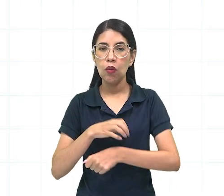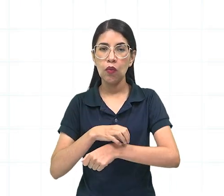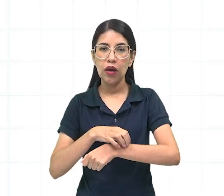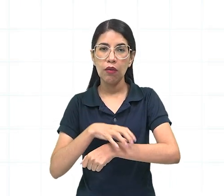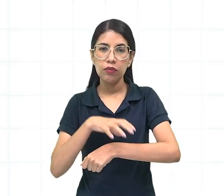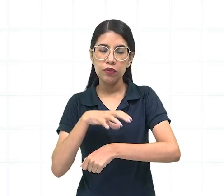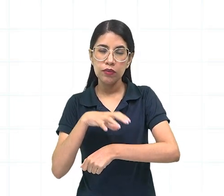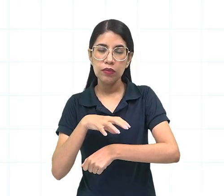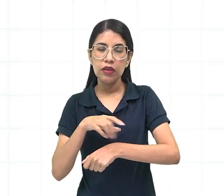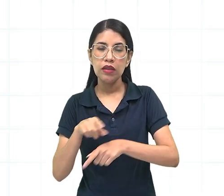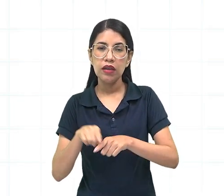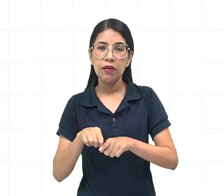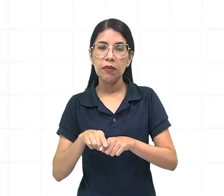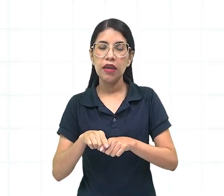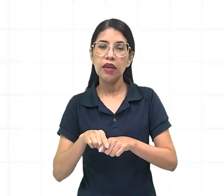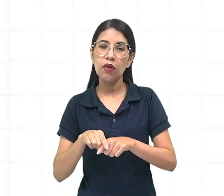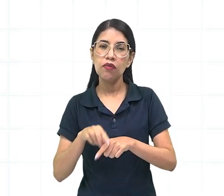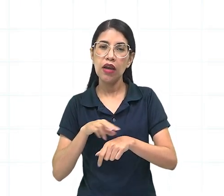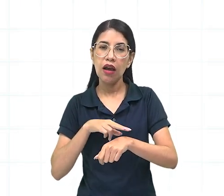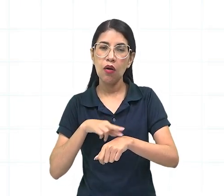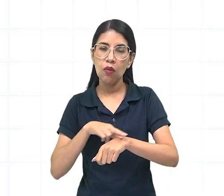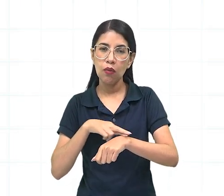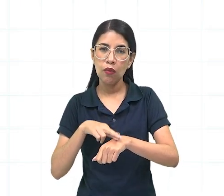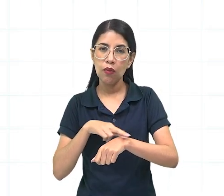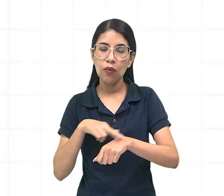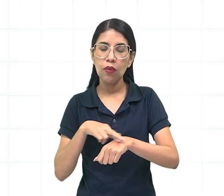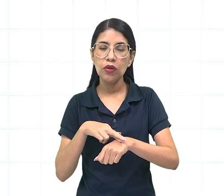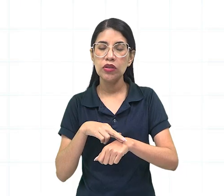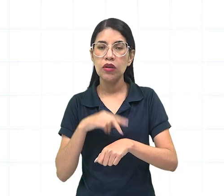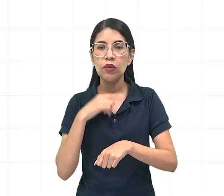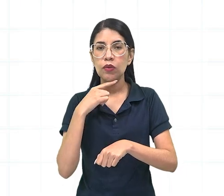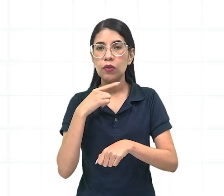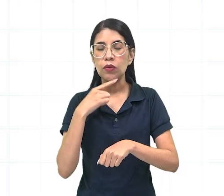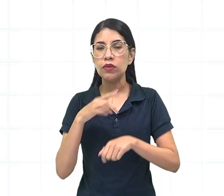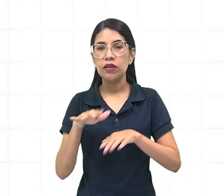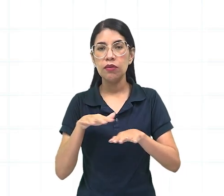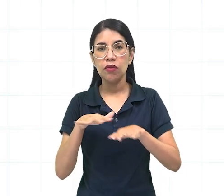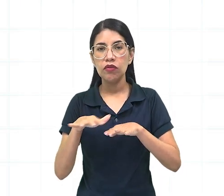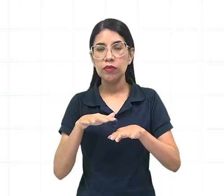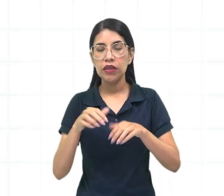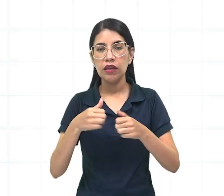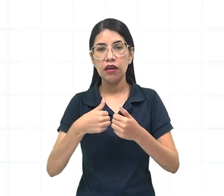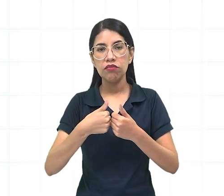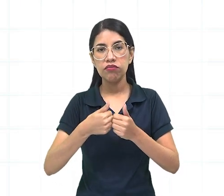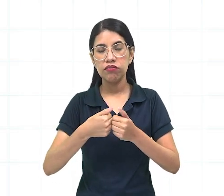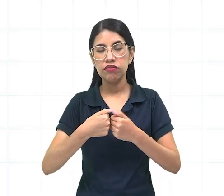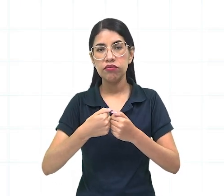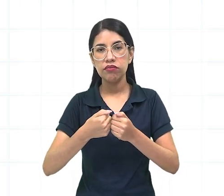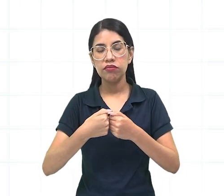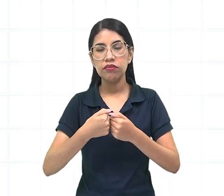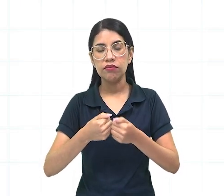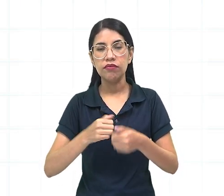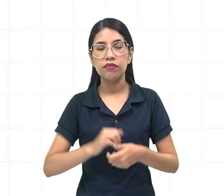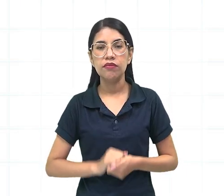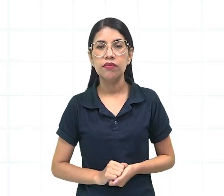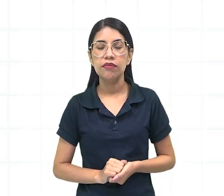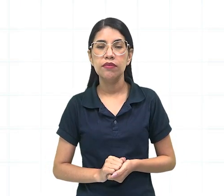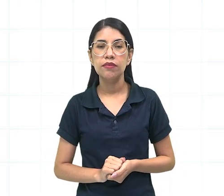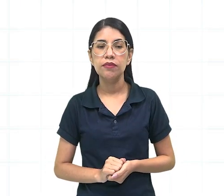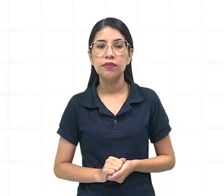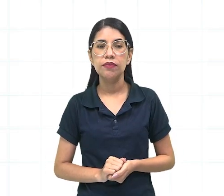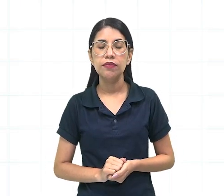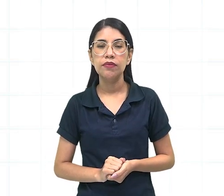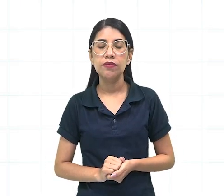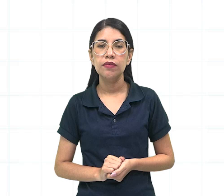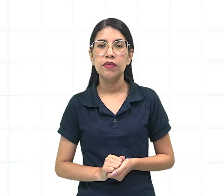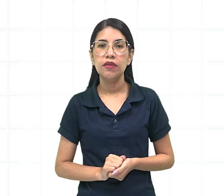inchaço, hematomas e dificuldade de movimentação da articulação afetada. Quais são